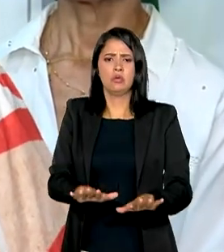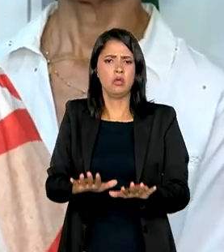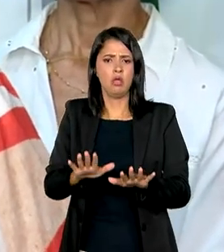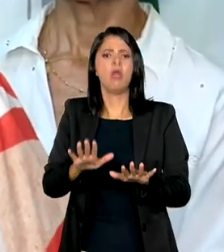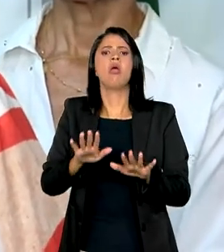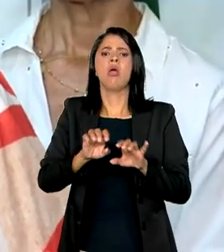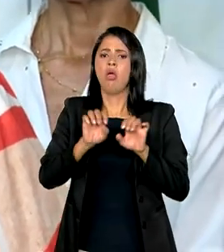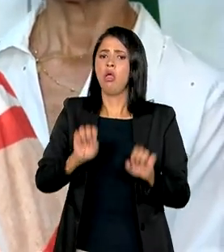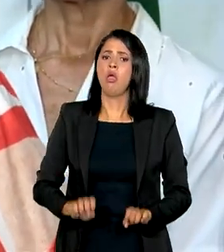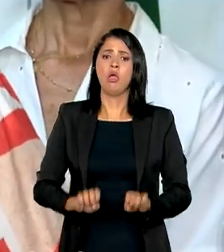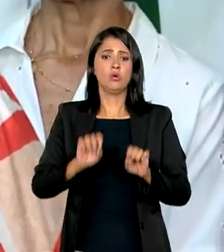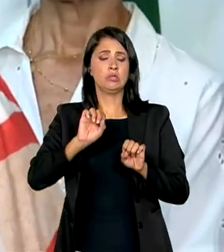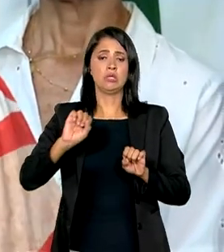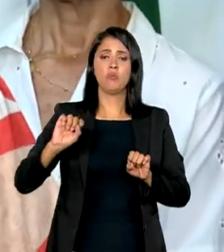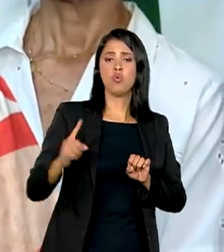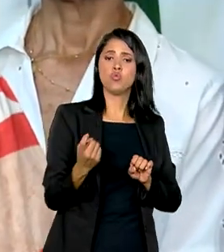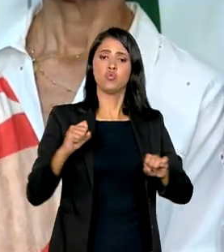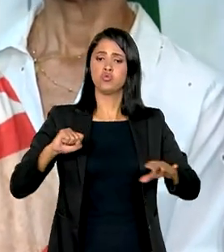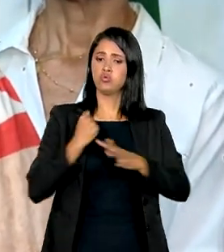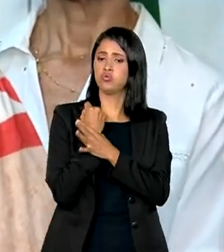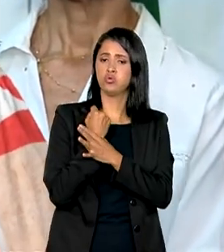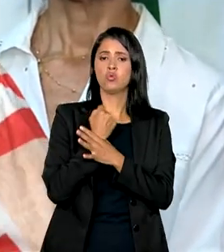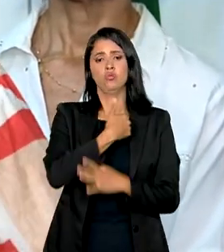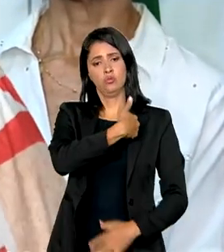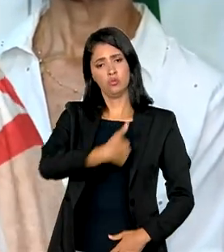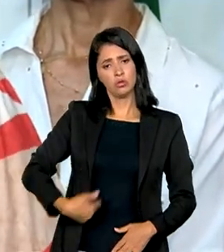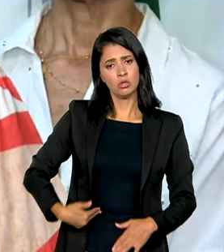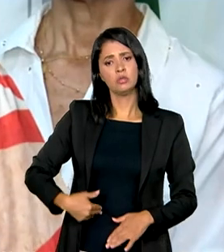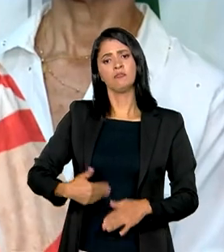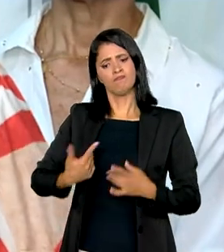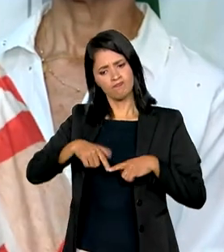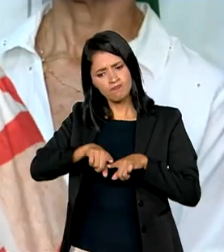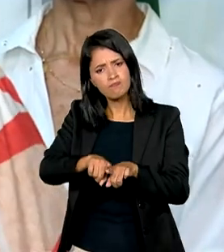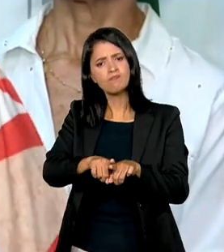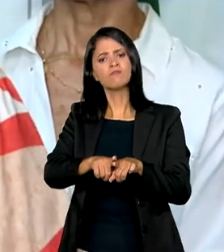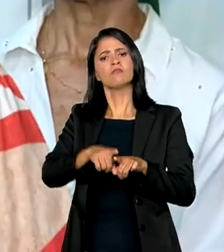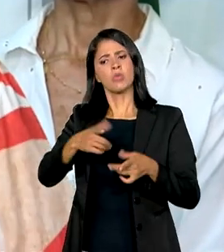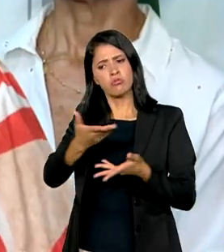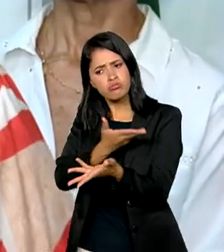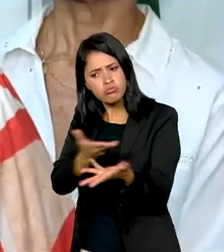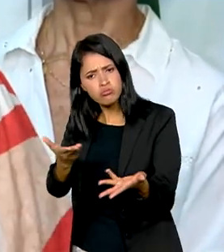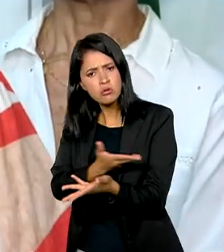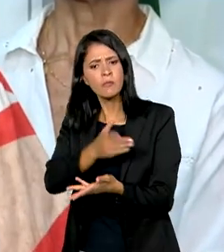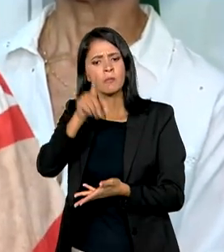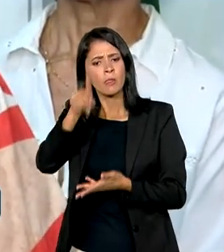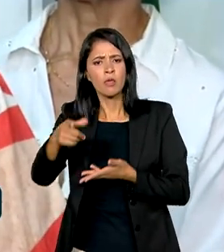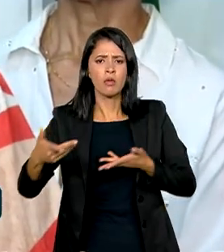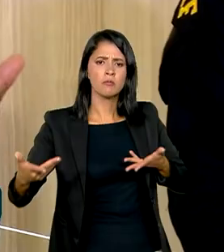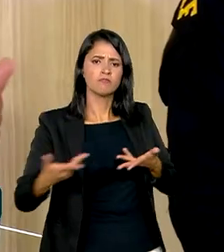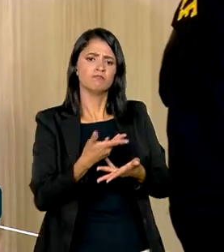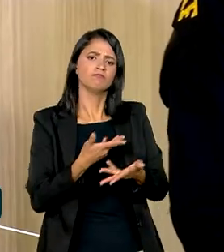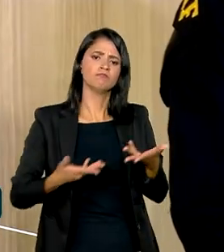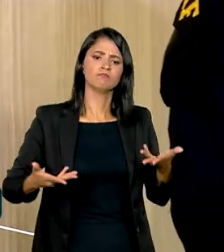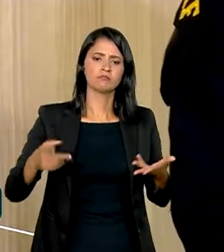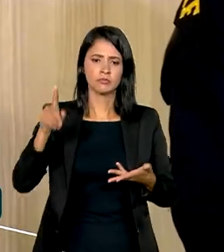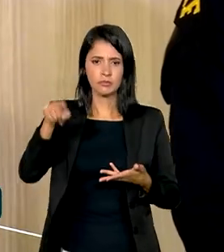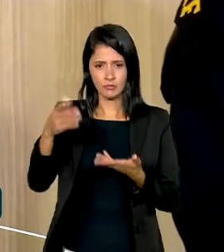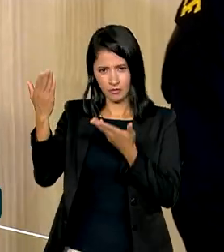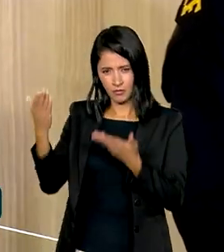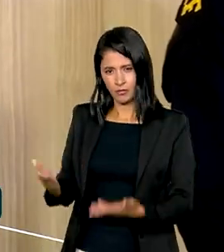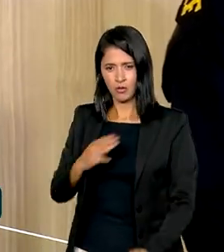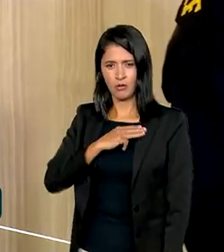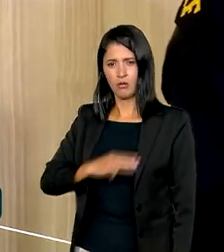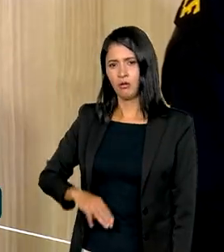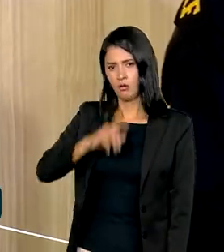o sistema único de segurança pública. É parceria, é sinergia, é entrosamento. O ministro